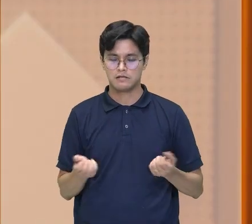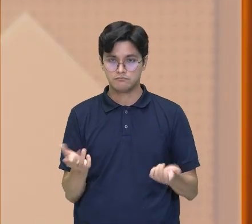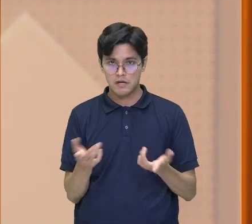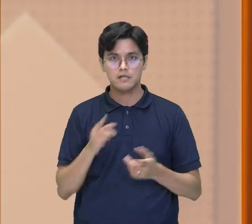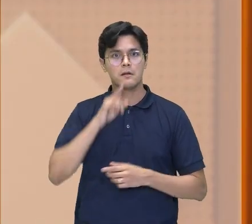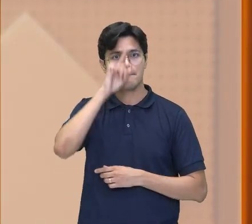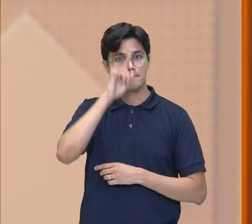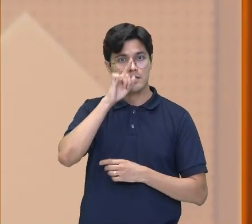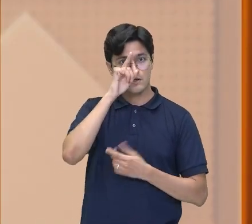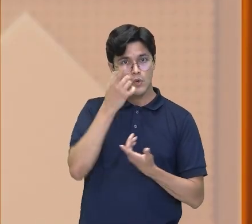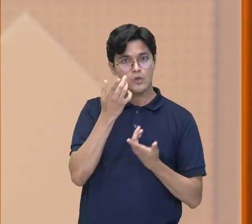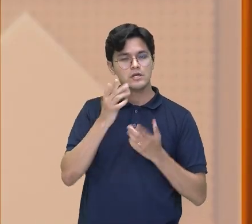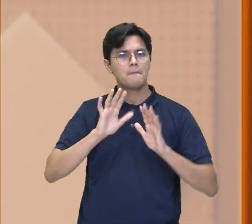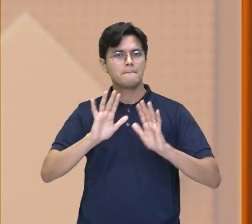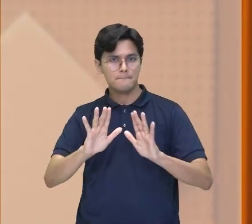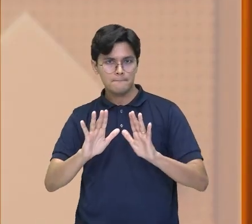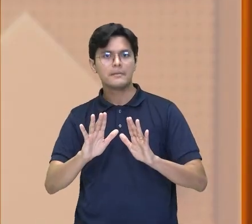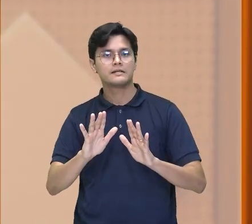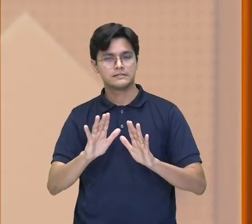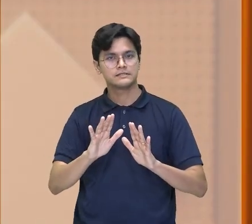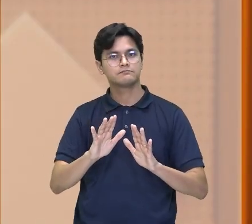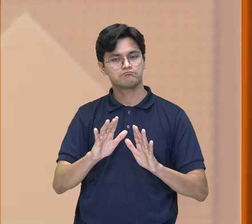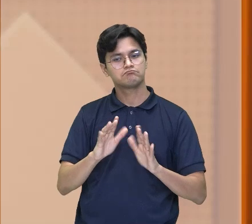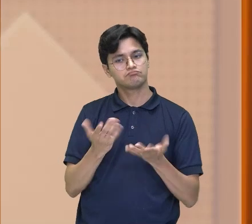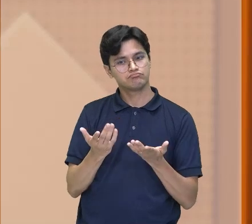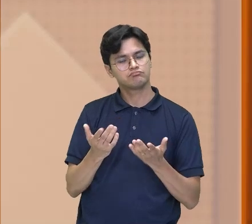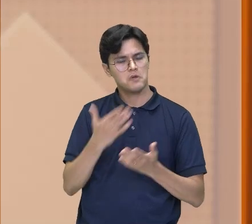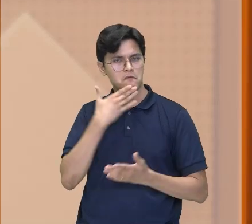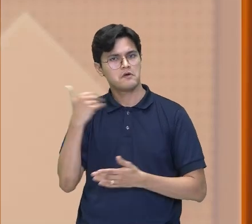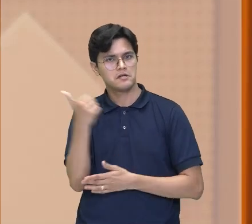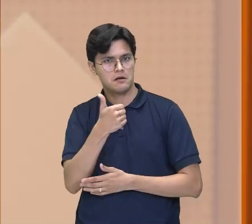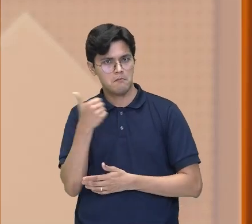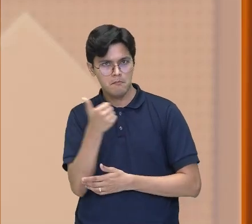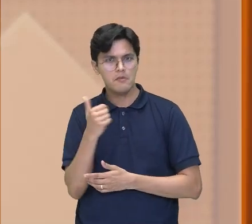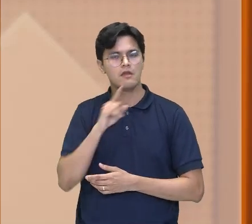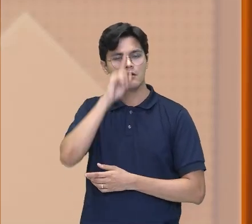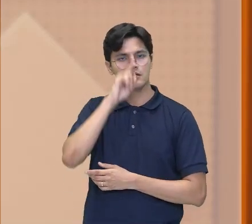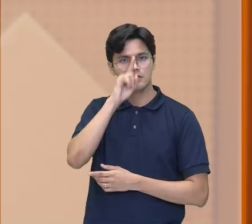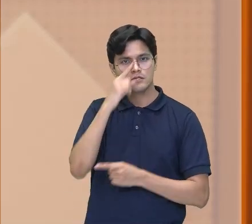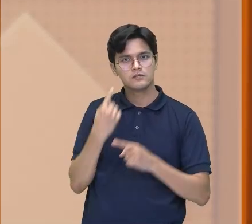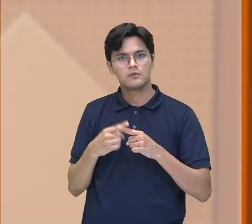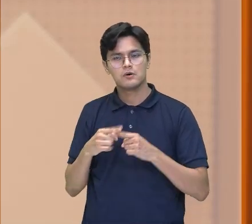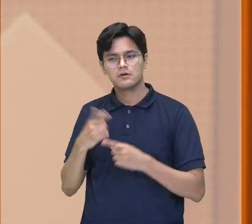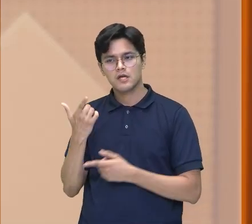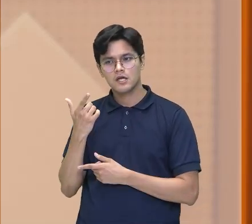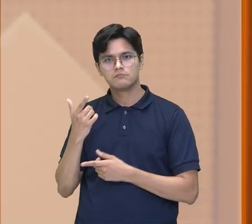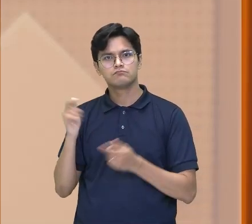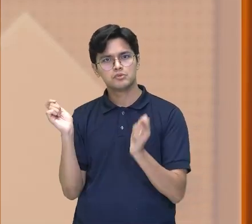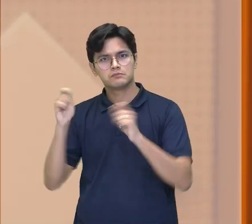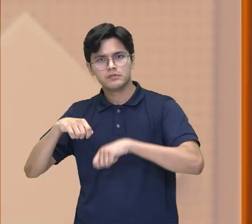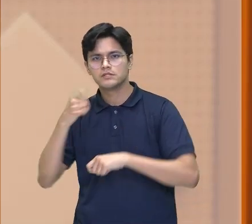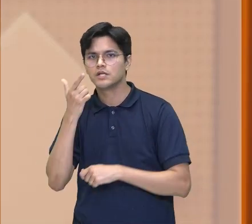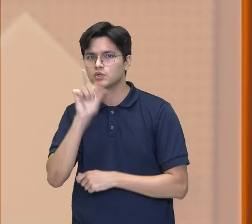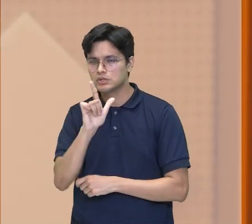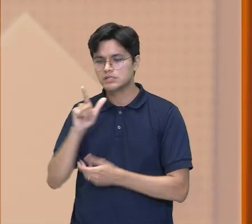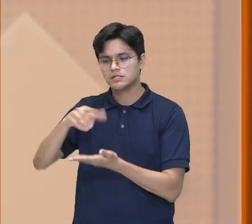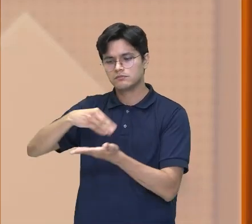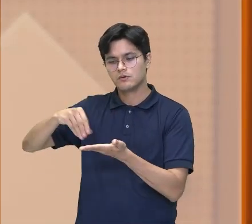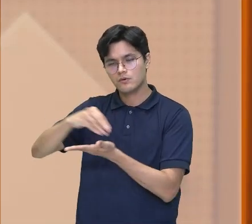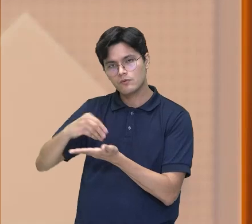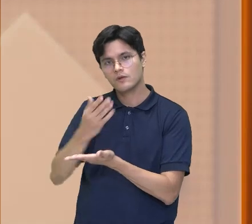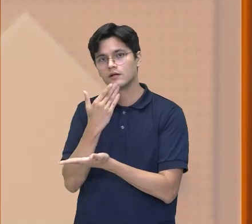valia a pena correr o risco nessas aventuras para que pudessem ali obter justamente as especiarias